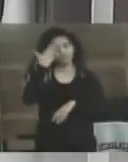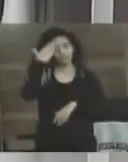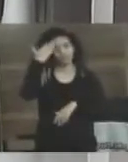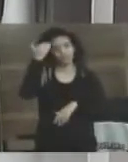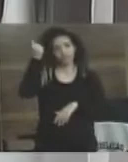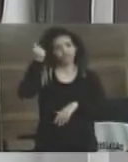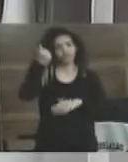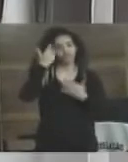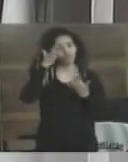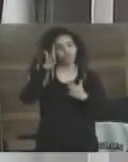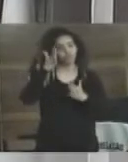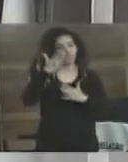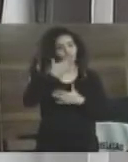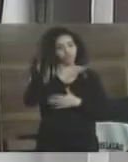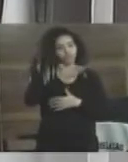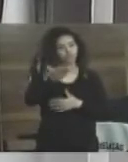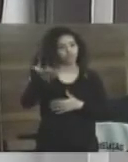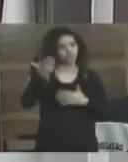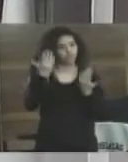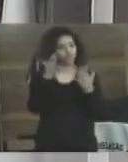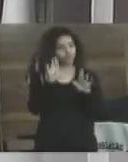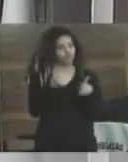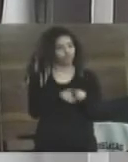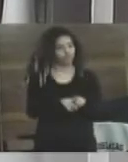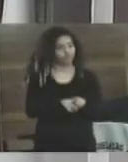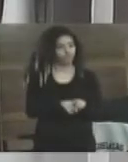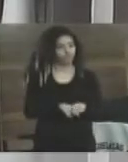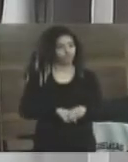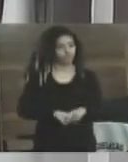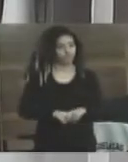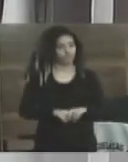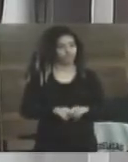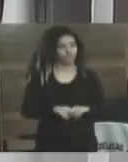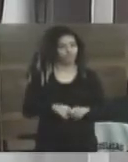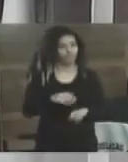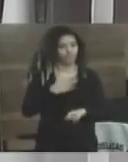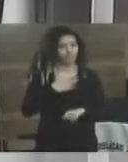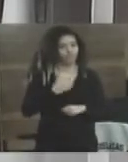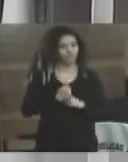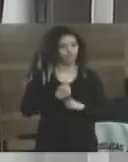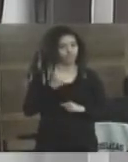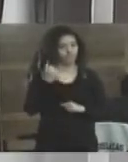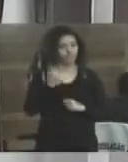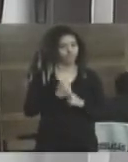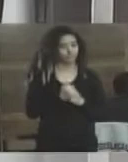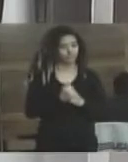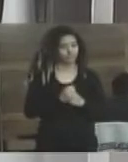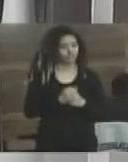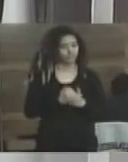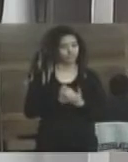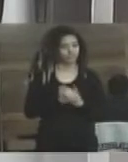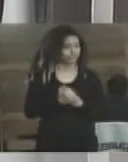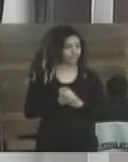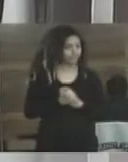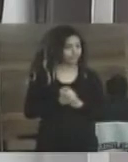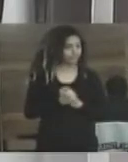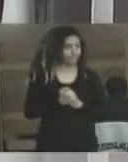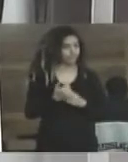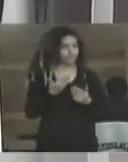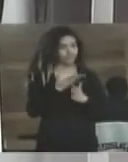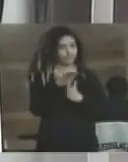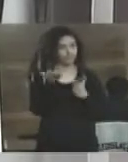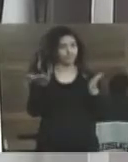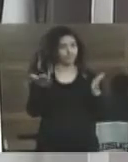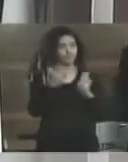sabedoria. Parabéns a vocês. E parabenizar aos meus assessores, a Marcilene, ao Alan, que estão aqui, os outros que